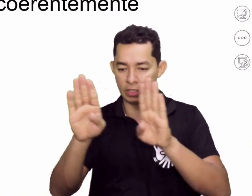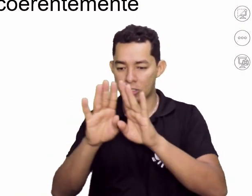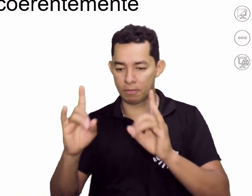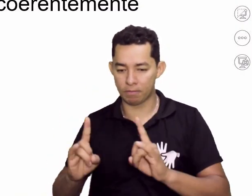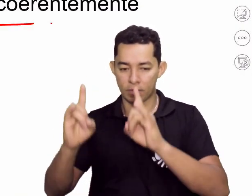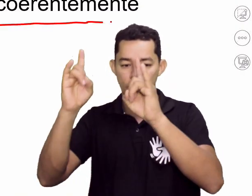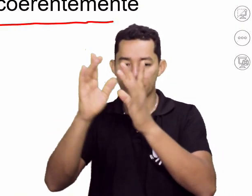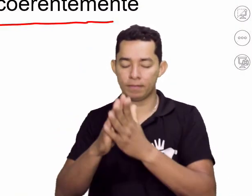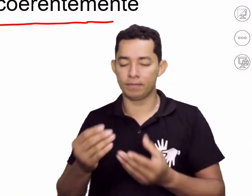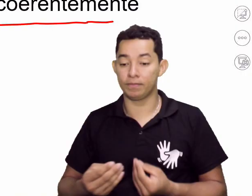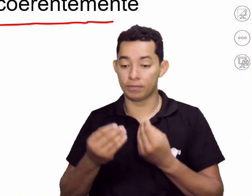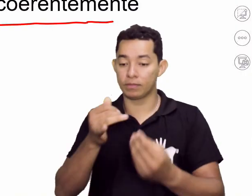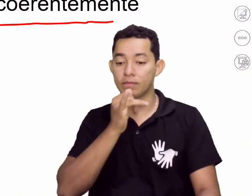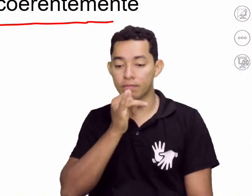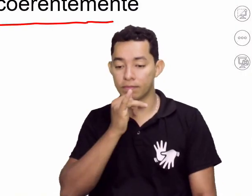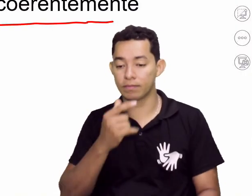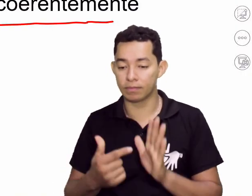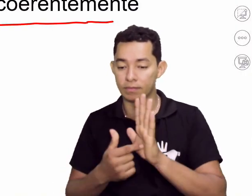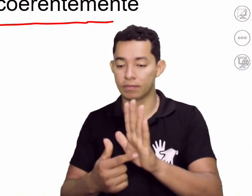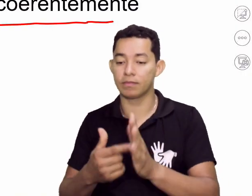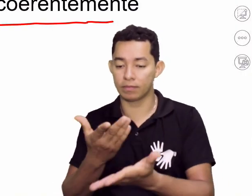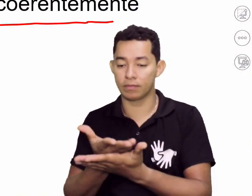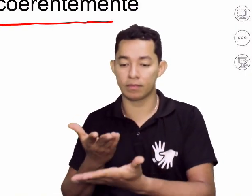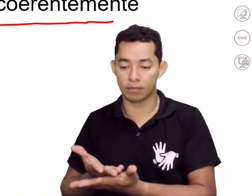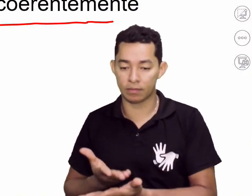na aula ou